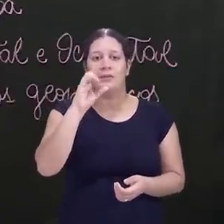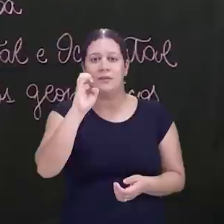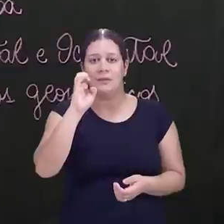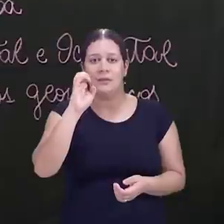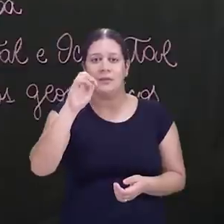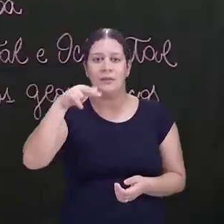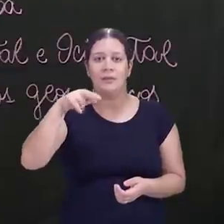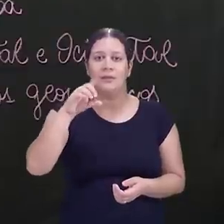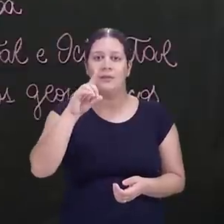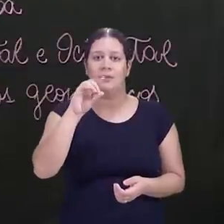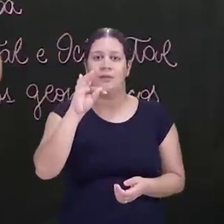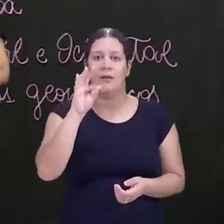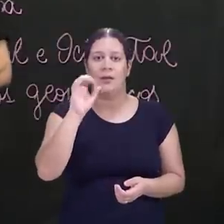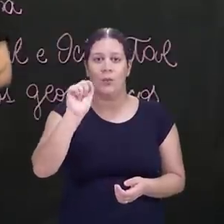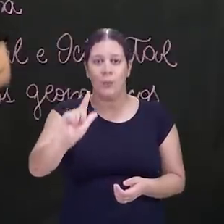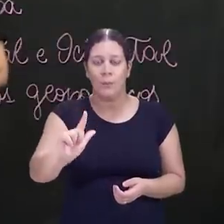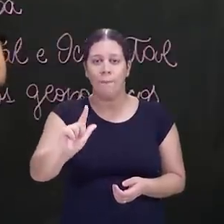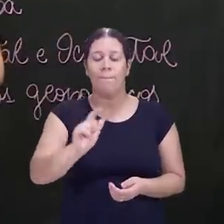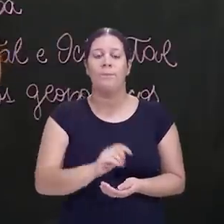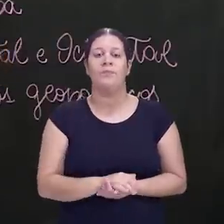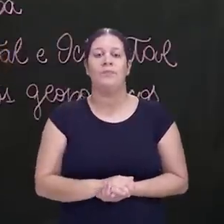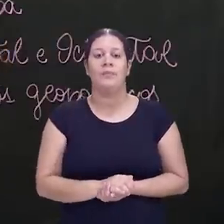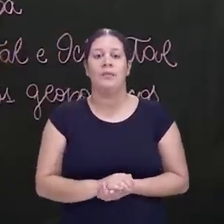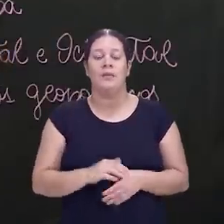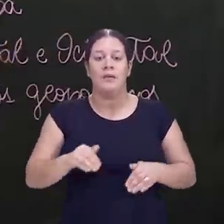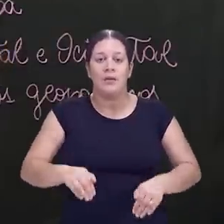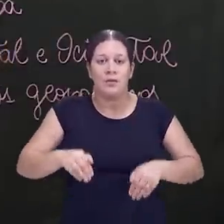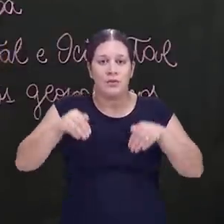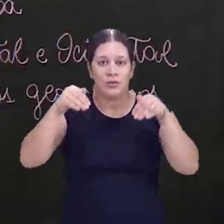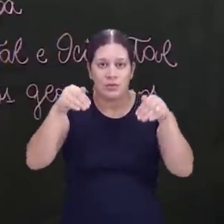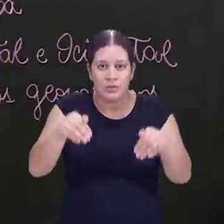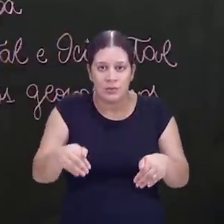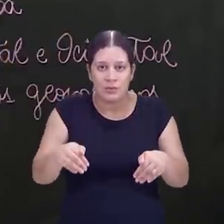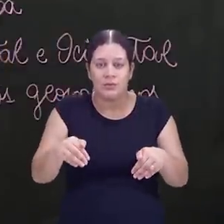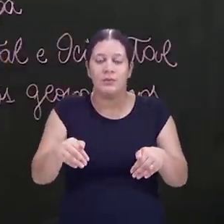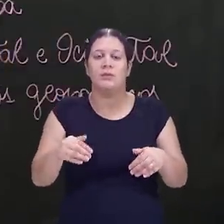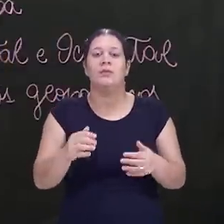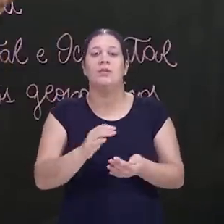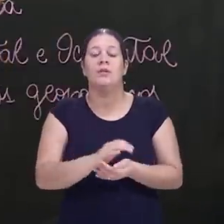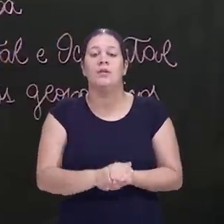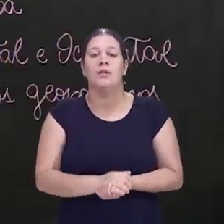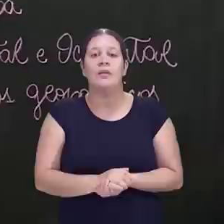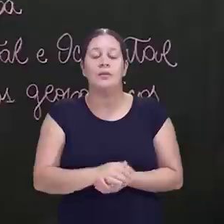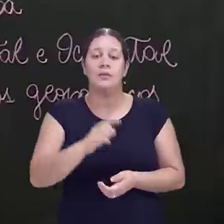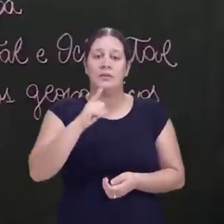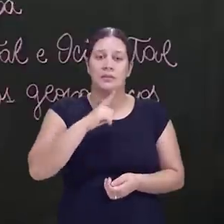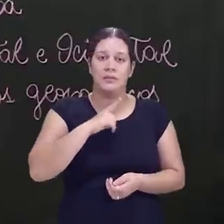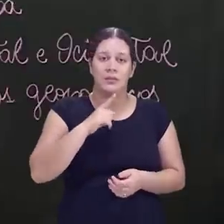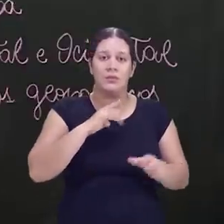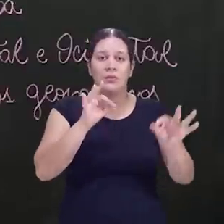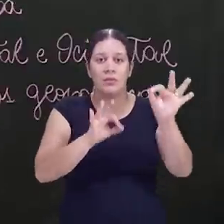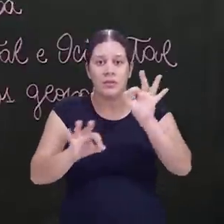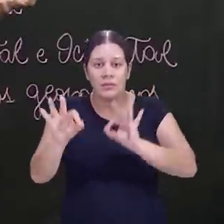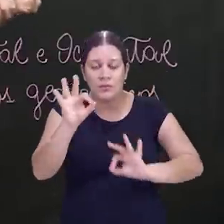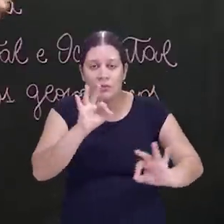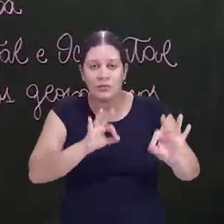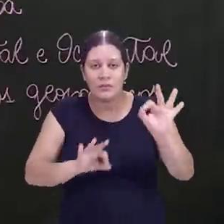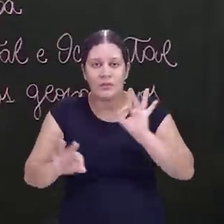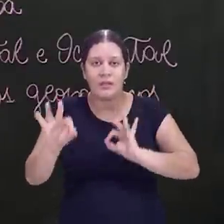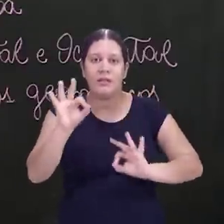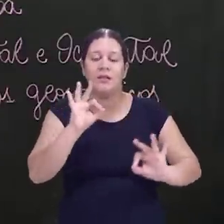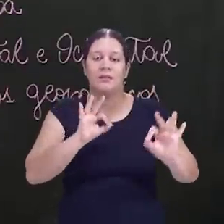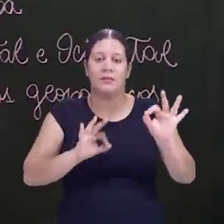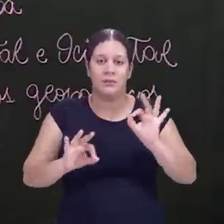lembrar, a Áustria. E na parte aí do Oriente, tinha uma organização